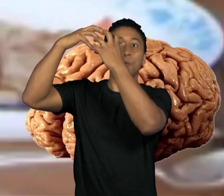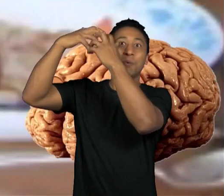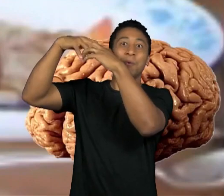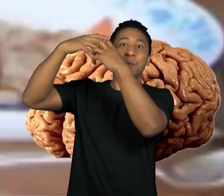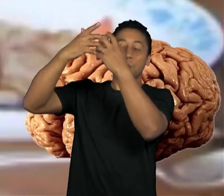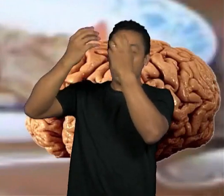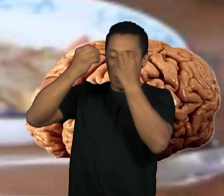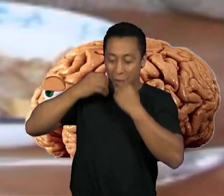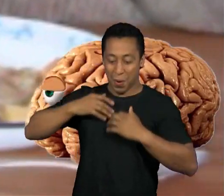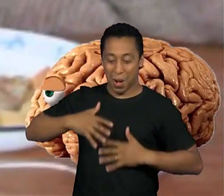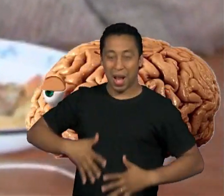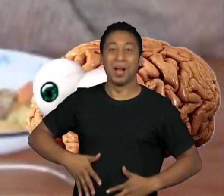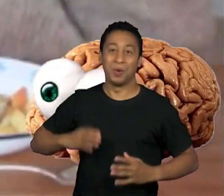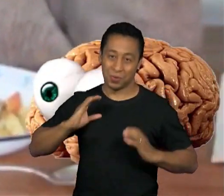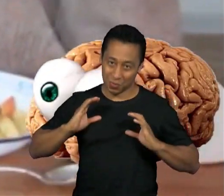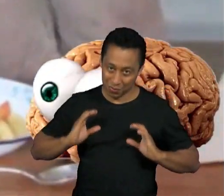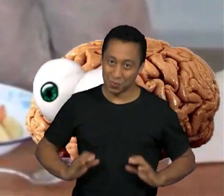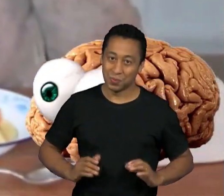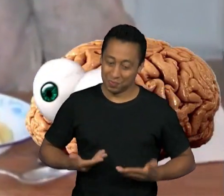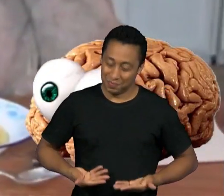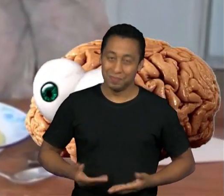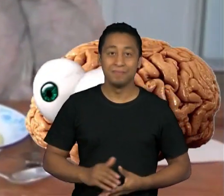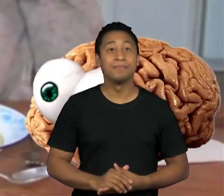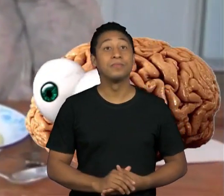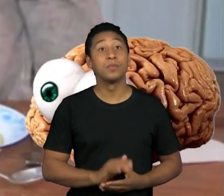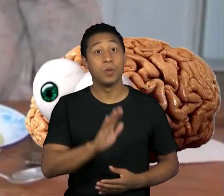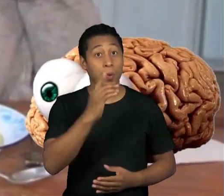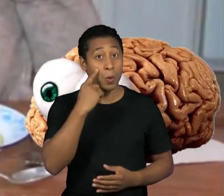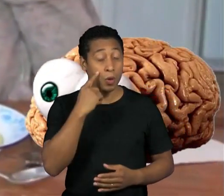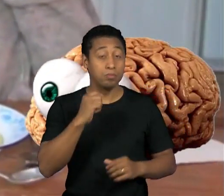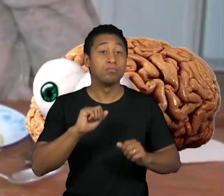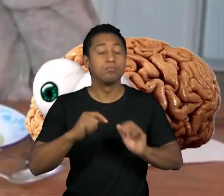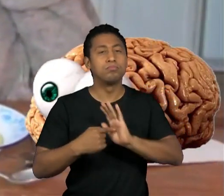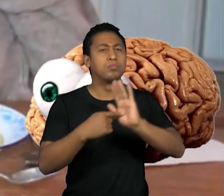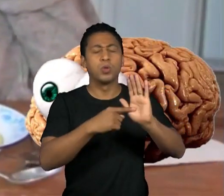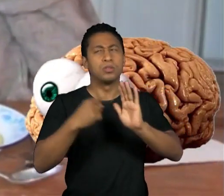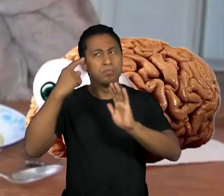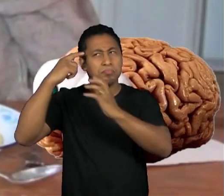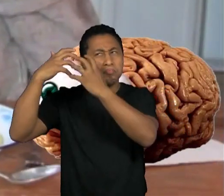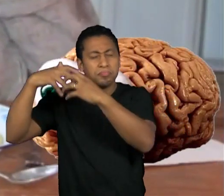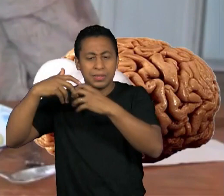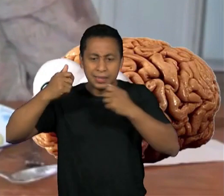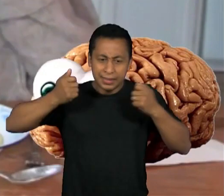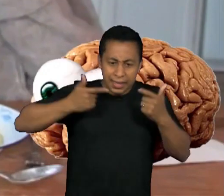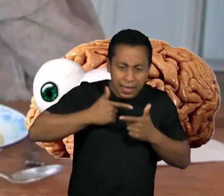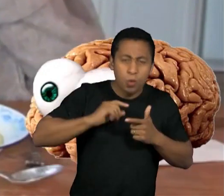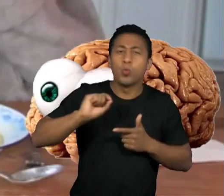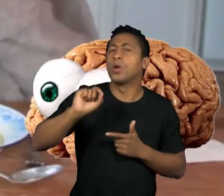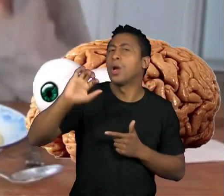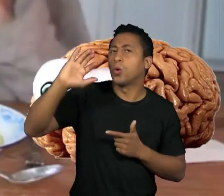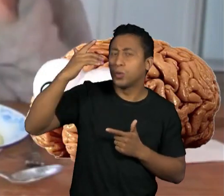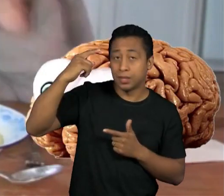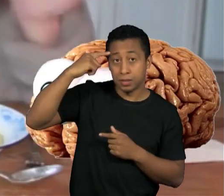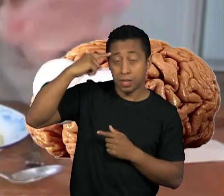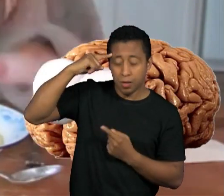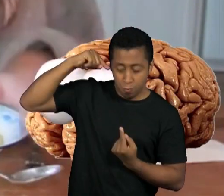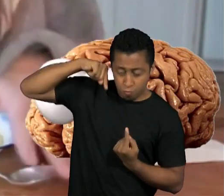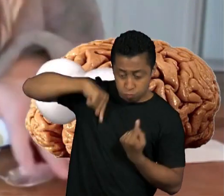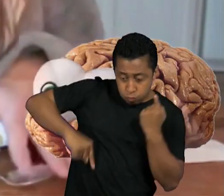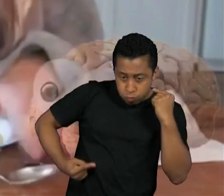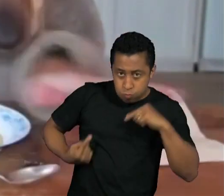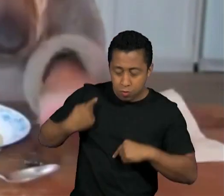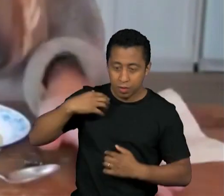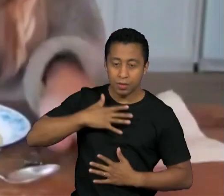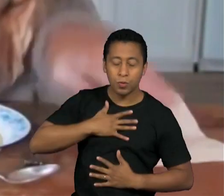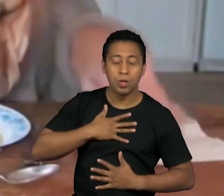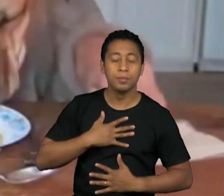jeito que ele espera e de repente é surpreendido com uma mudança na ordem lógica, há uma dissipação elétrica no seu cérebro acompanhada de